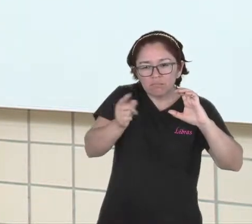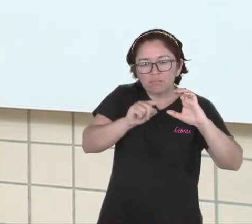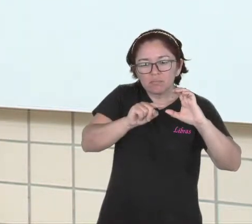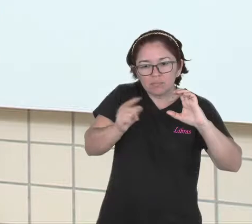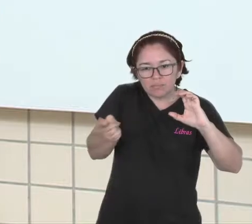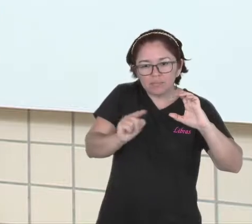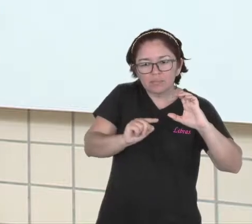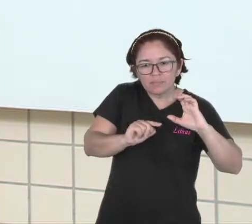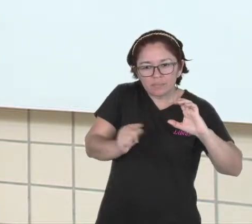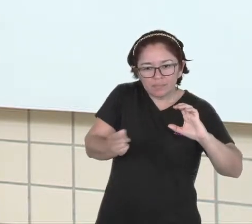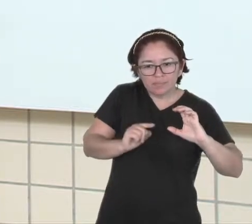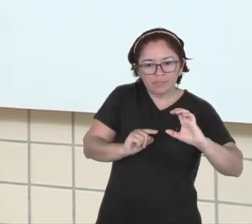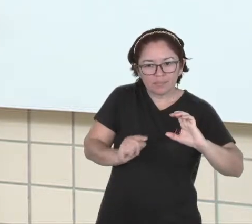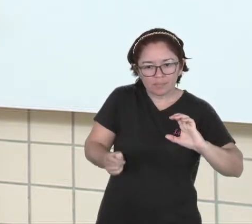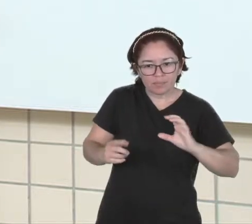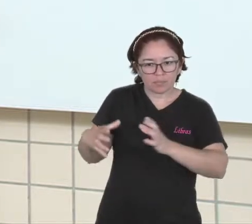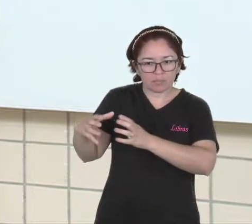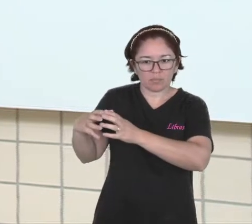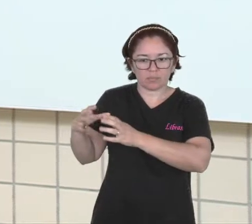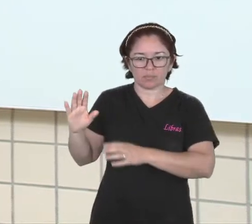contradomínio.